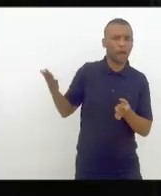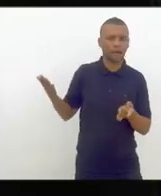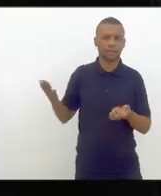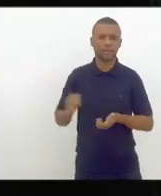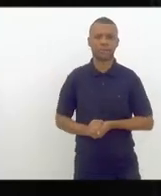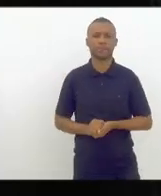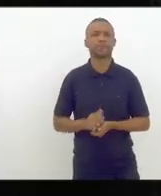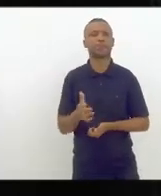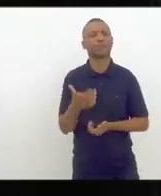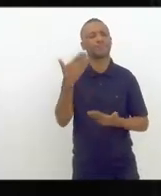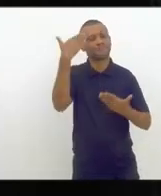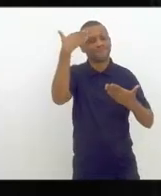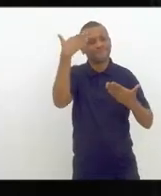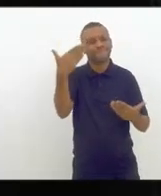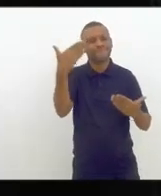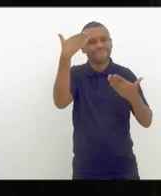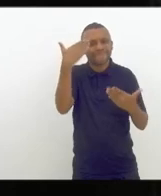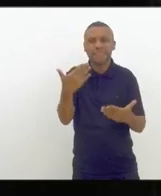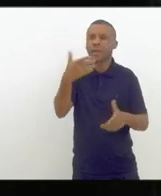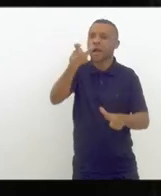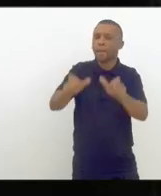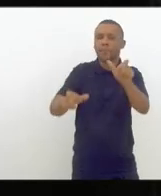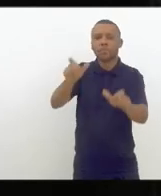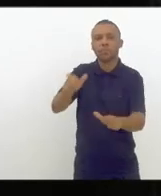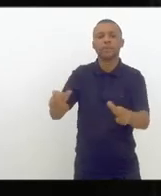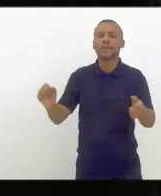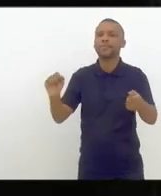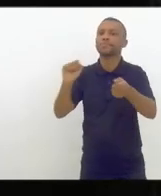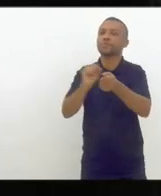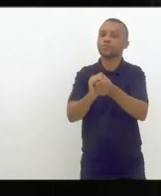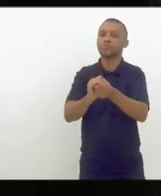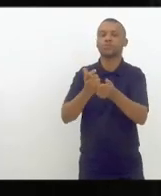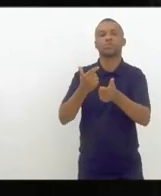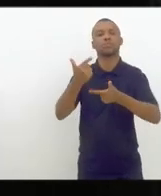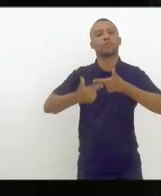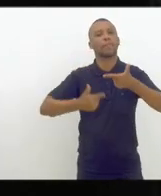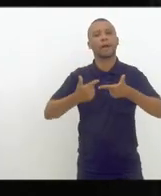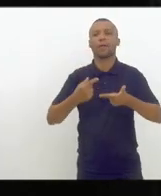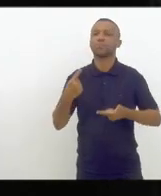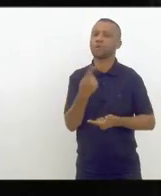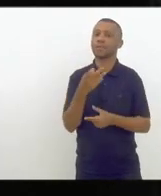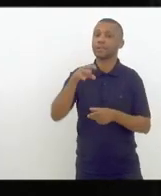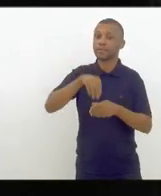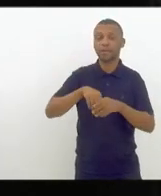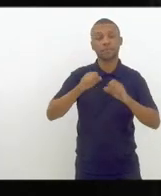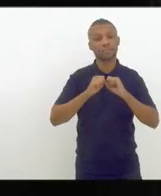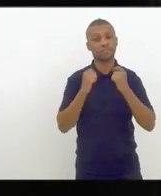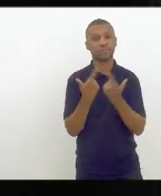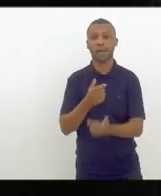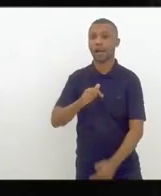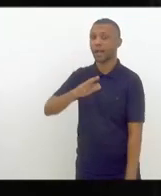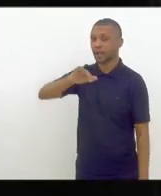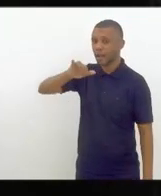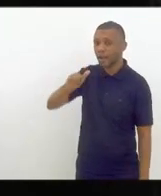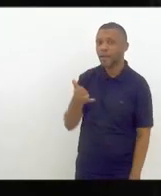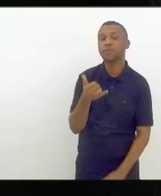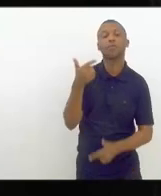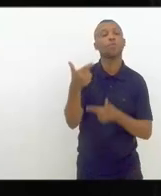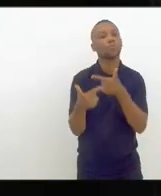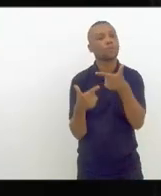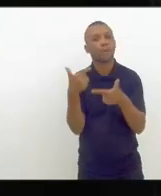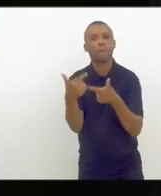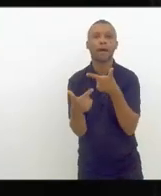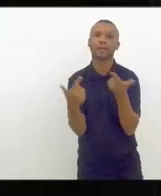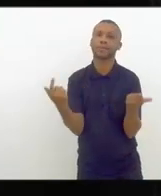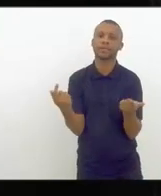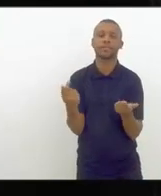aqui agradecer aqueles e aquelas que acompanharam o nosso trabalho aqui dentro da Assembleia Legislativa, um trabalho que